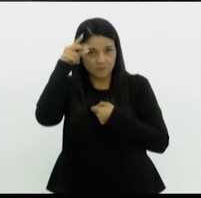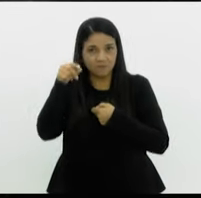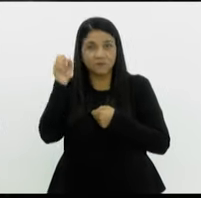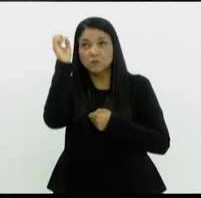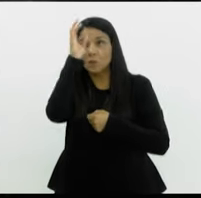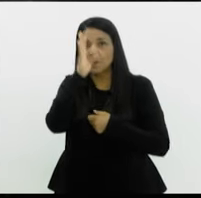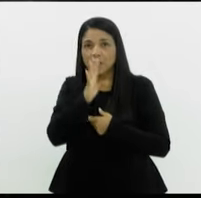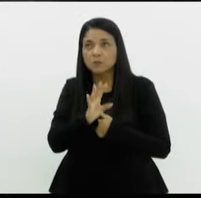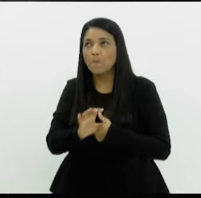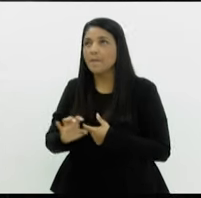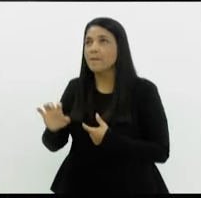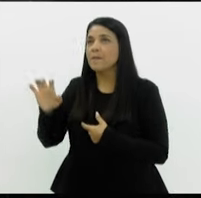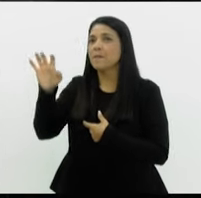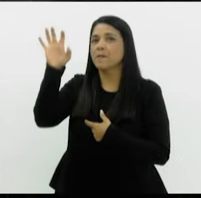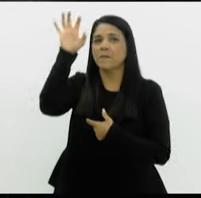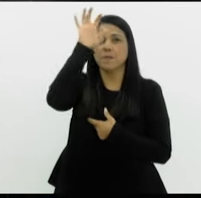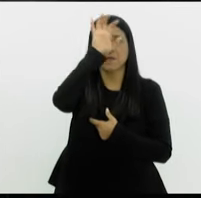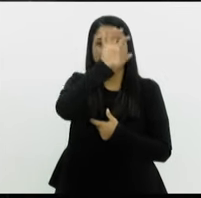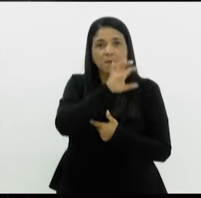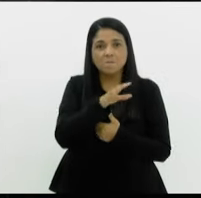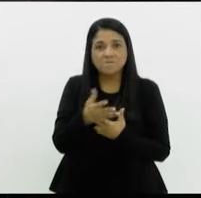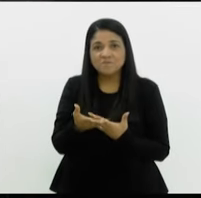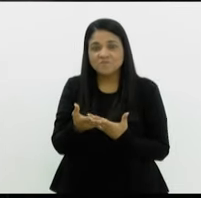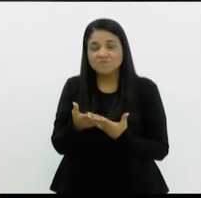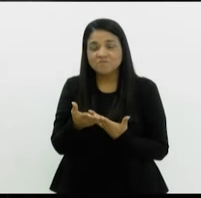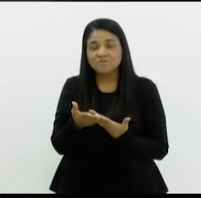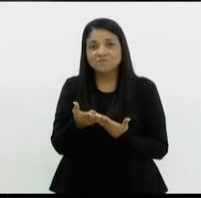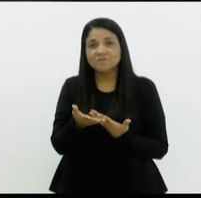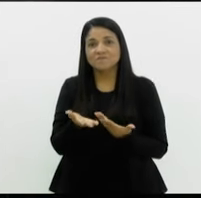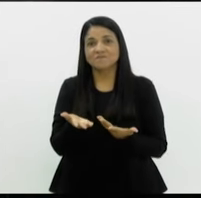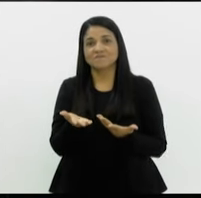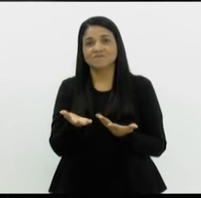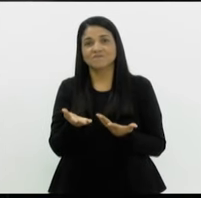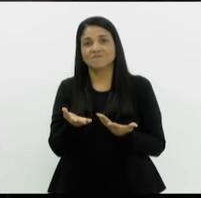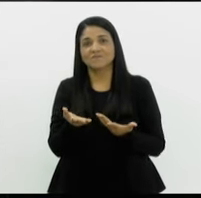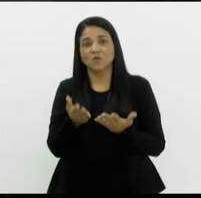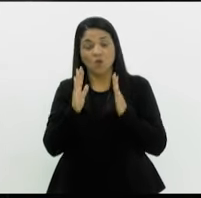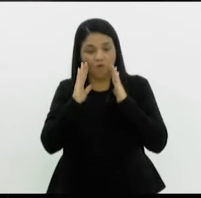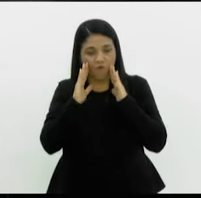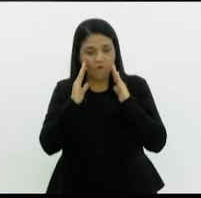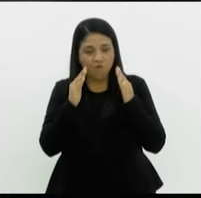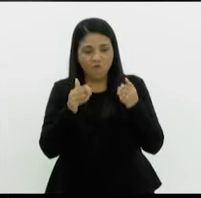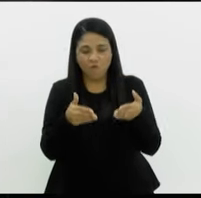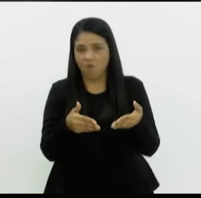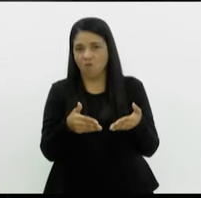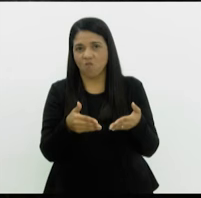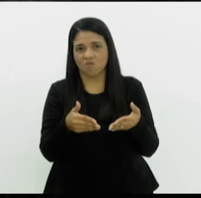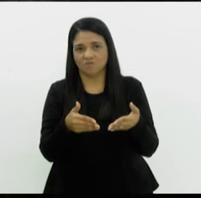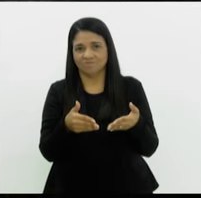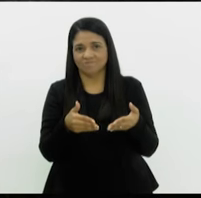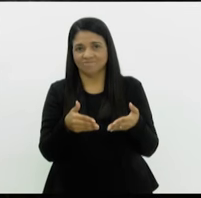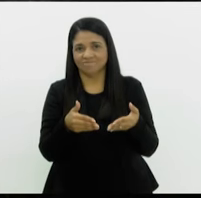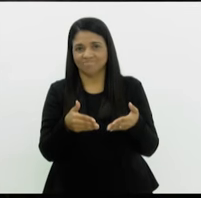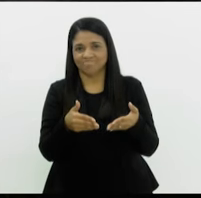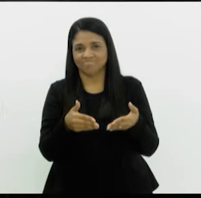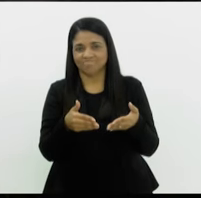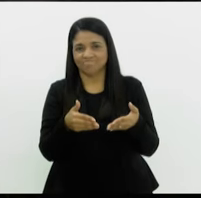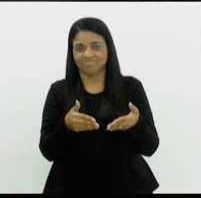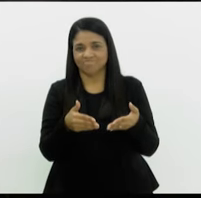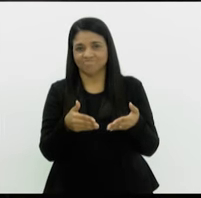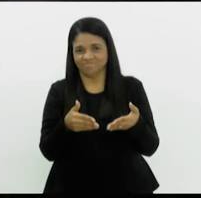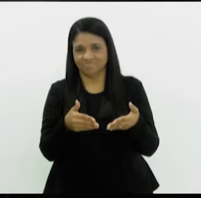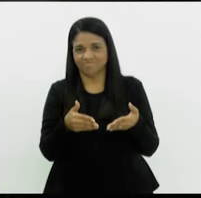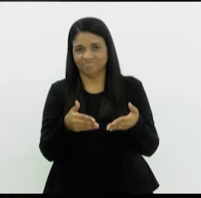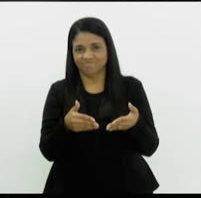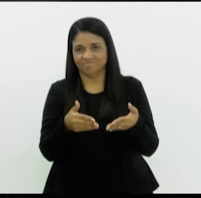Brasil inteiro e, evidentemente, o foco não fica